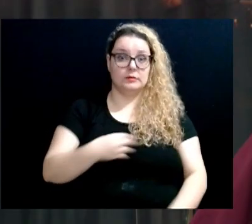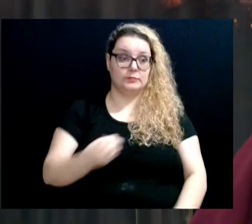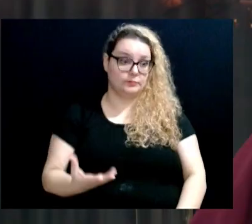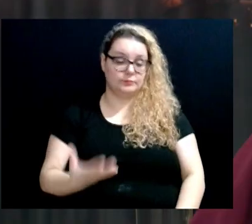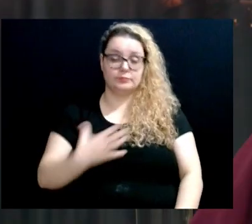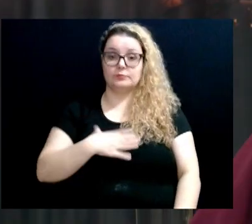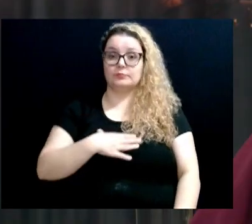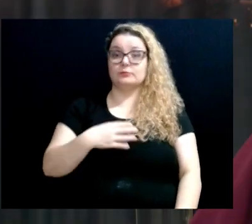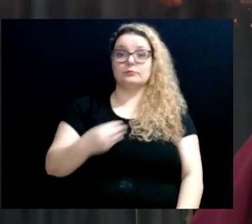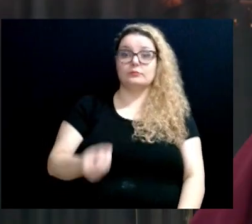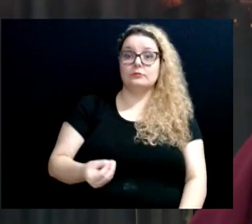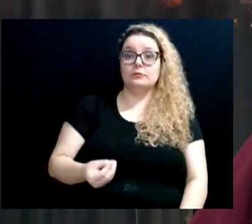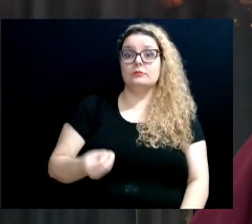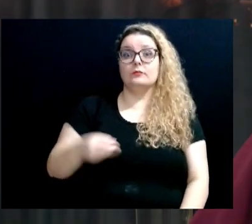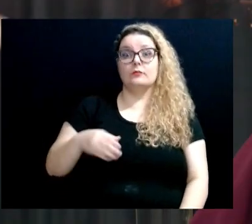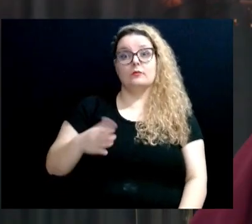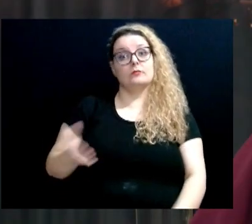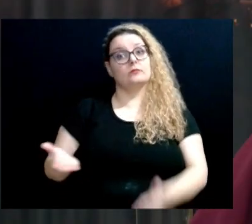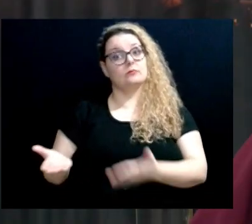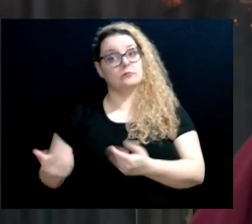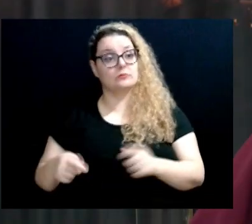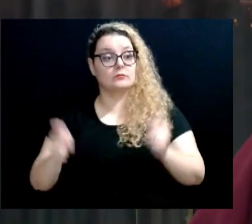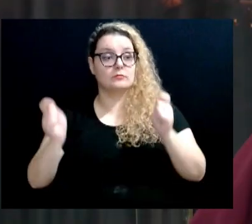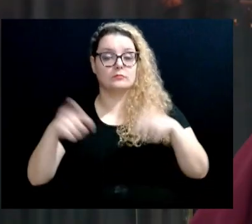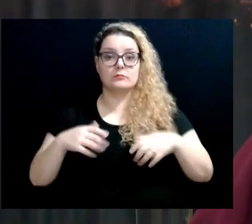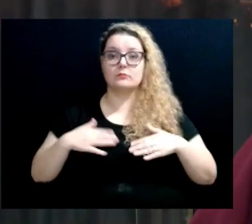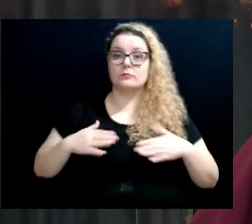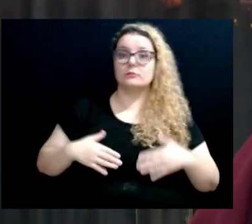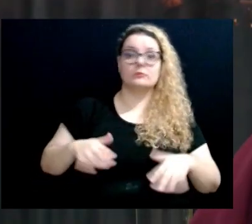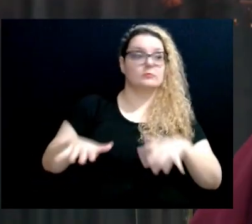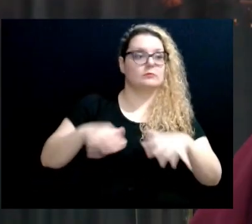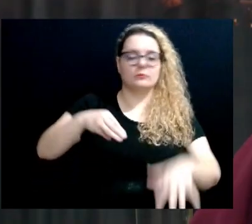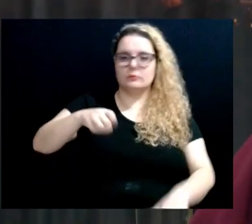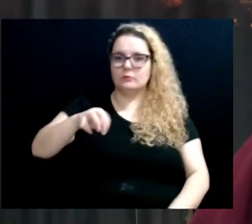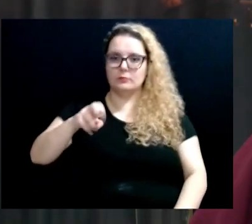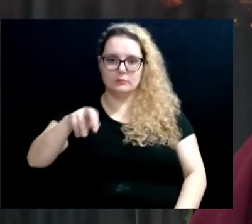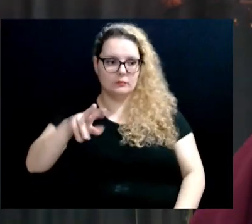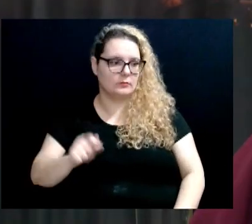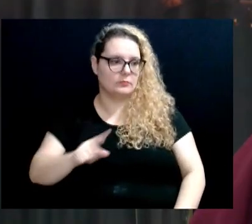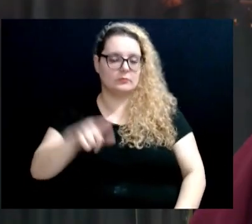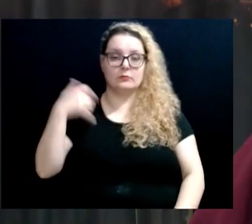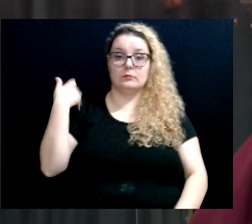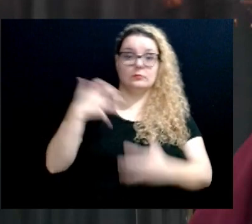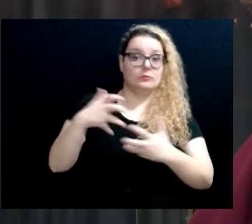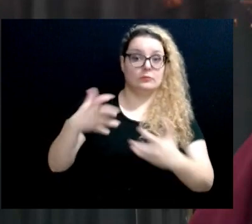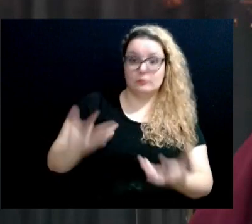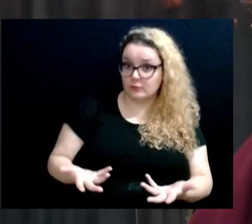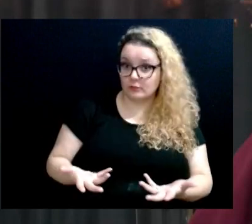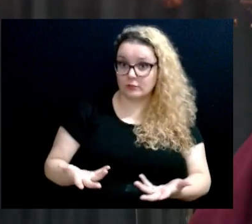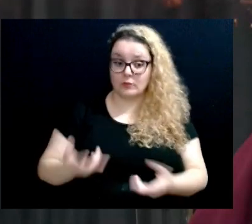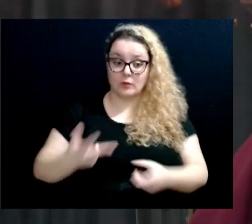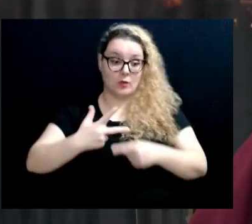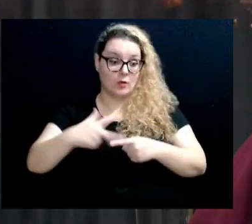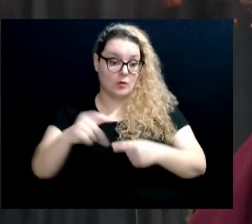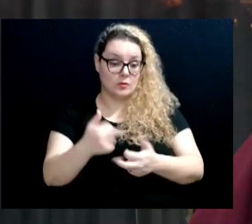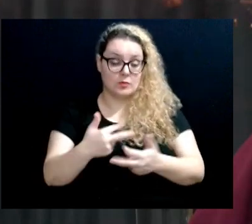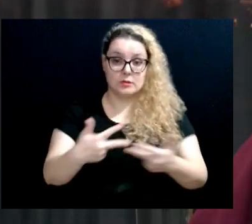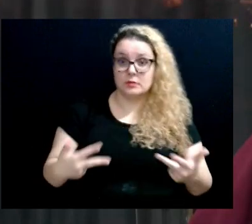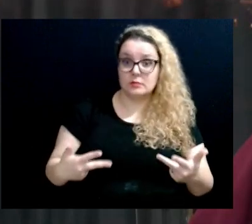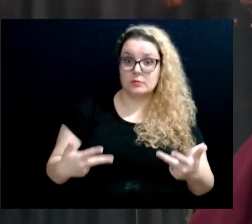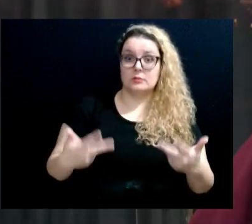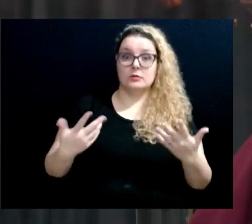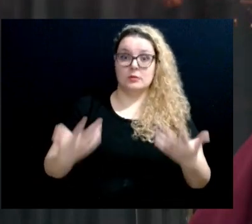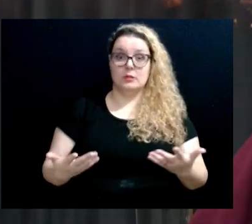mais novo, tem a capacidade física motora, não está envelhecendo, conquista coisas, né? Está no auge